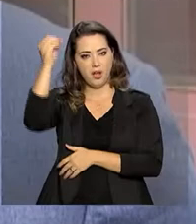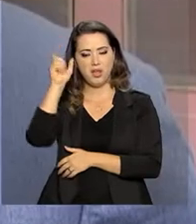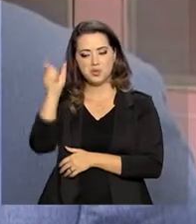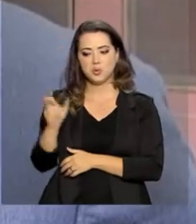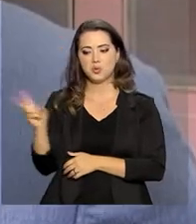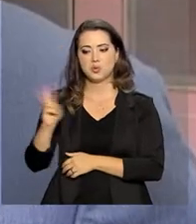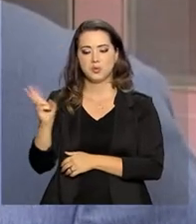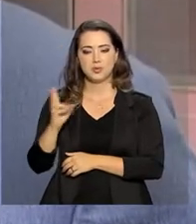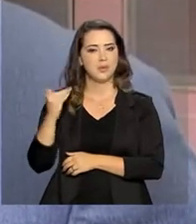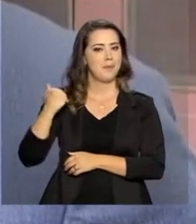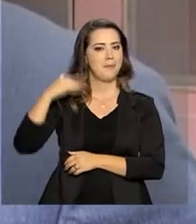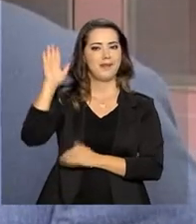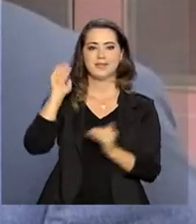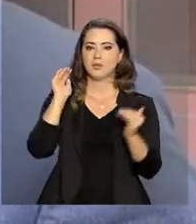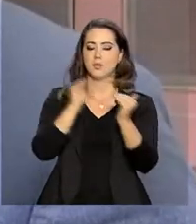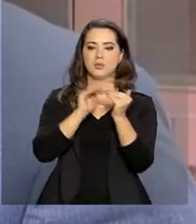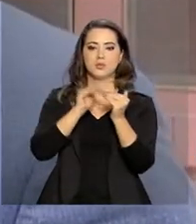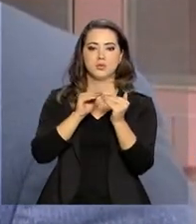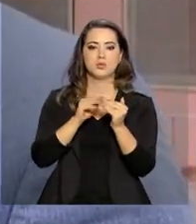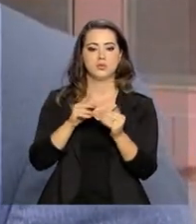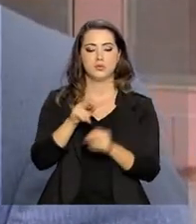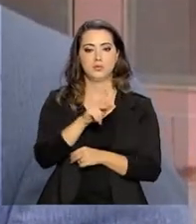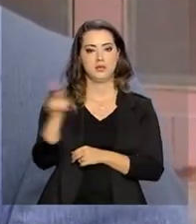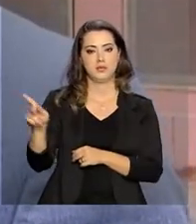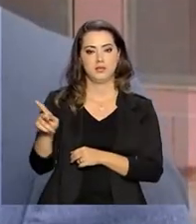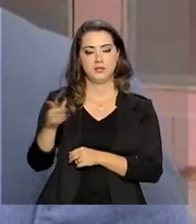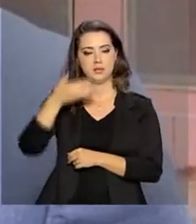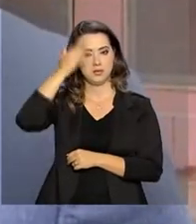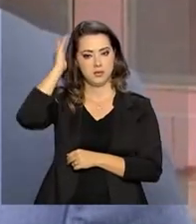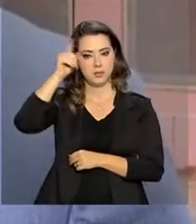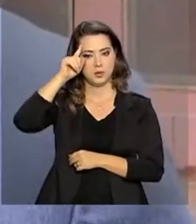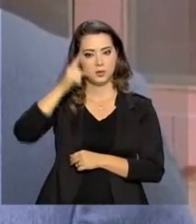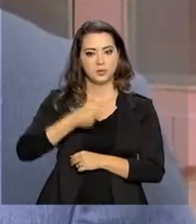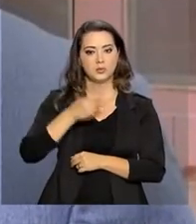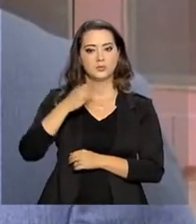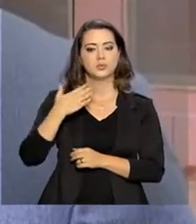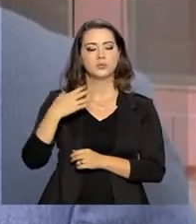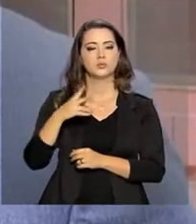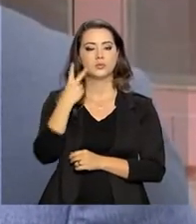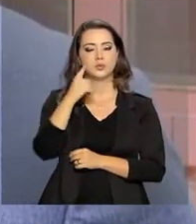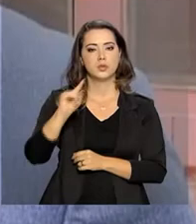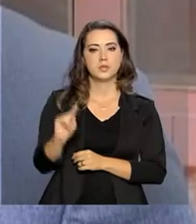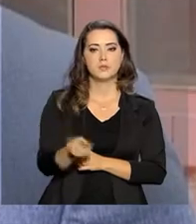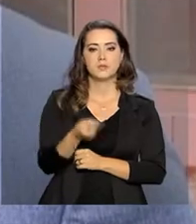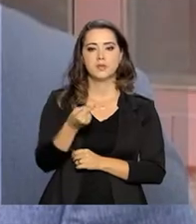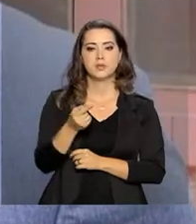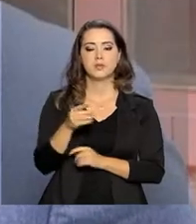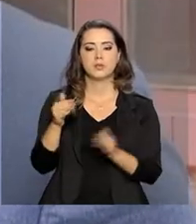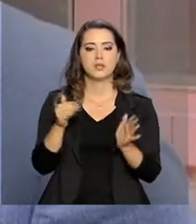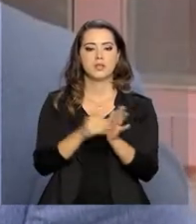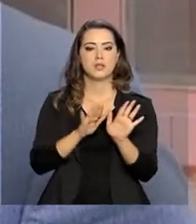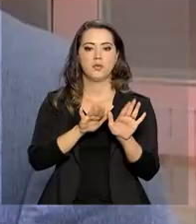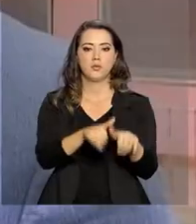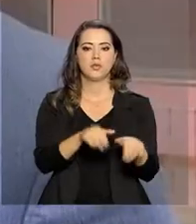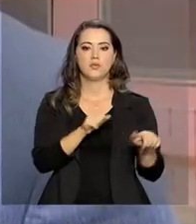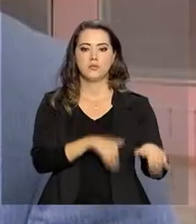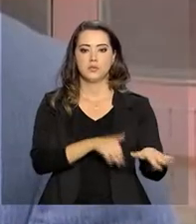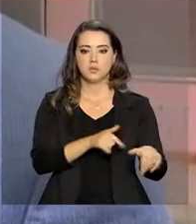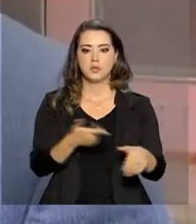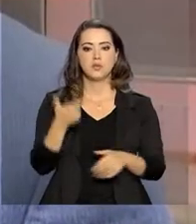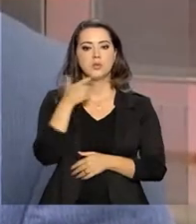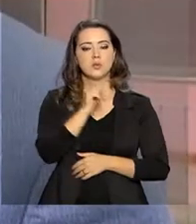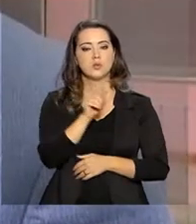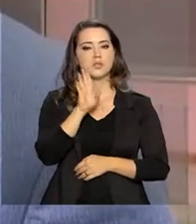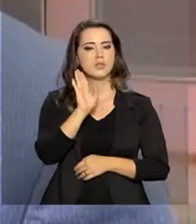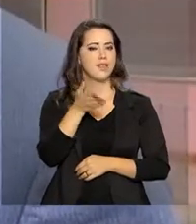ultrapassando inclusive a meta que nos colocou o presidente Michel Temer de interiorizar 2 mil venezuelanos até o final de setembro. Nós chegamos